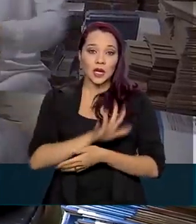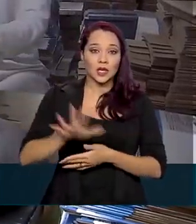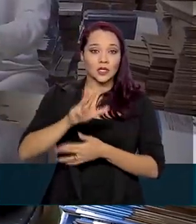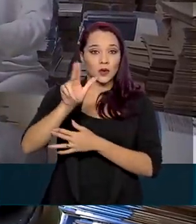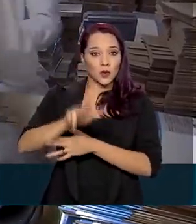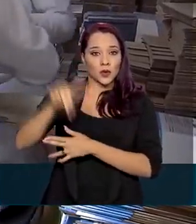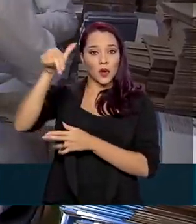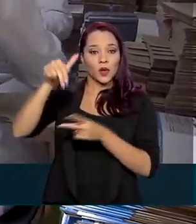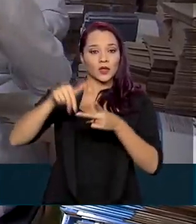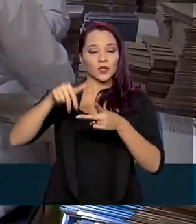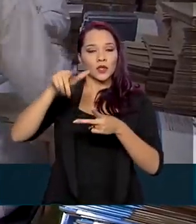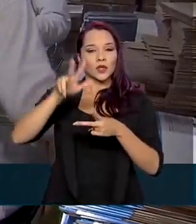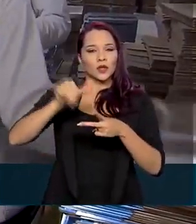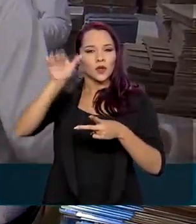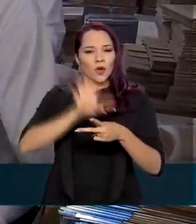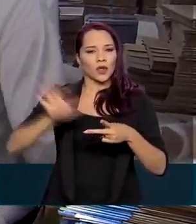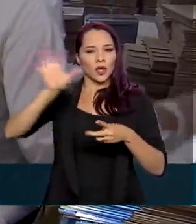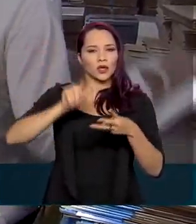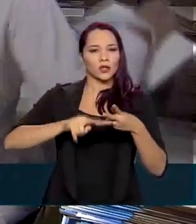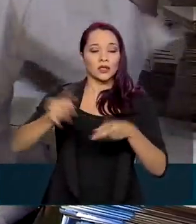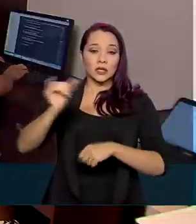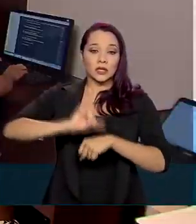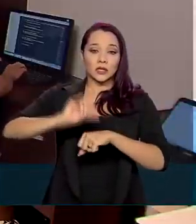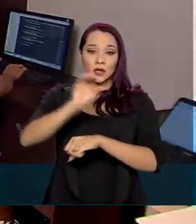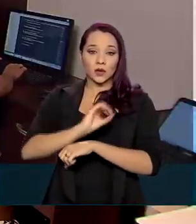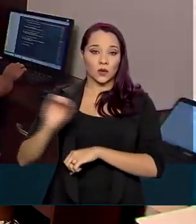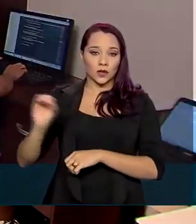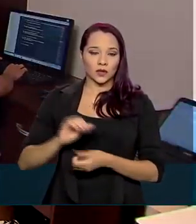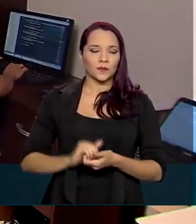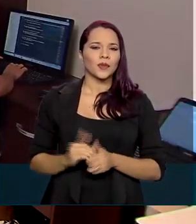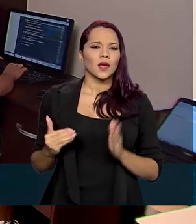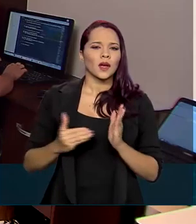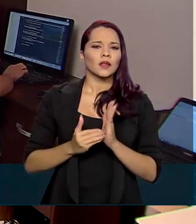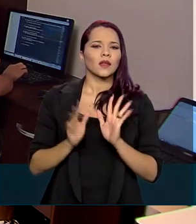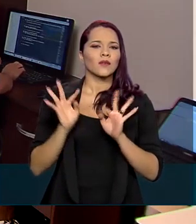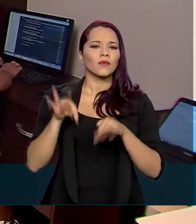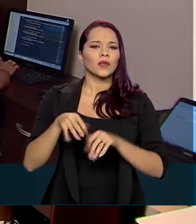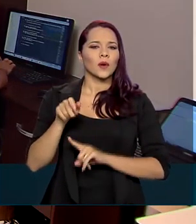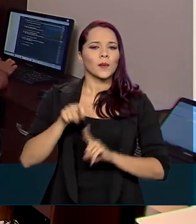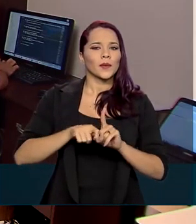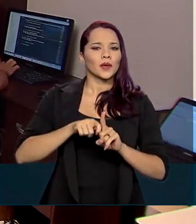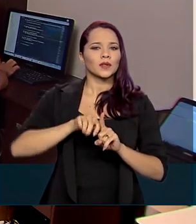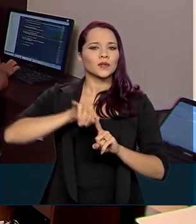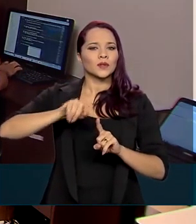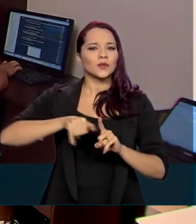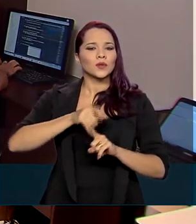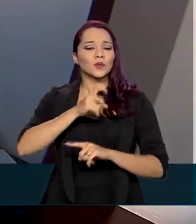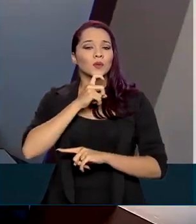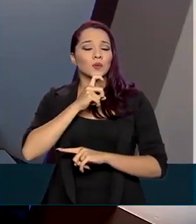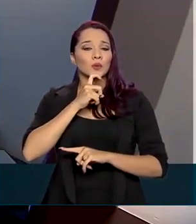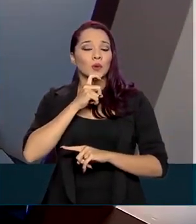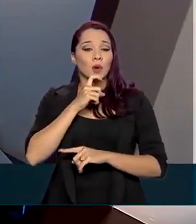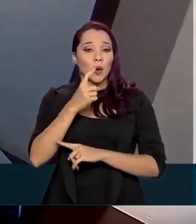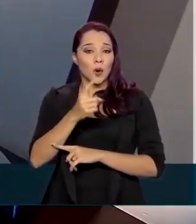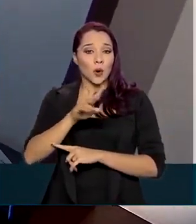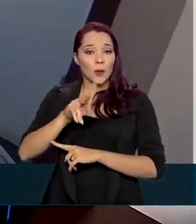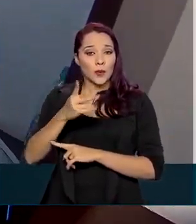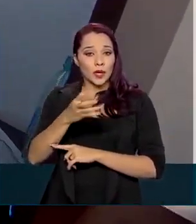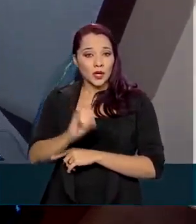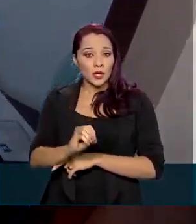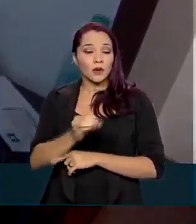Norte, Nordeste e Centro-Oeste. Até o fim de julho, R 1,3 bilhão